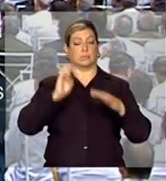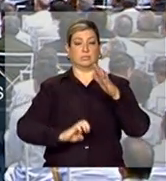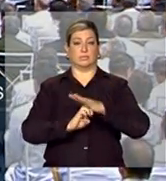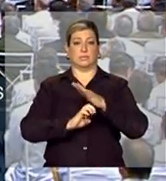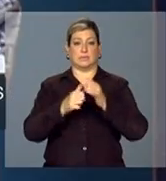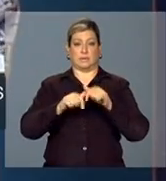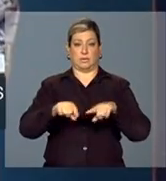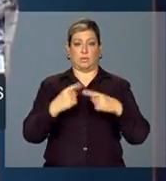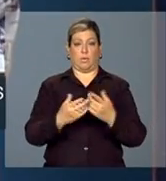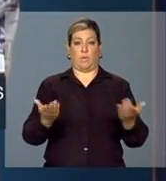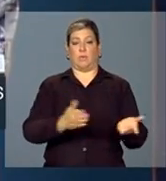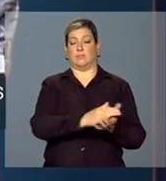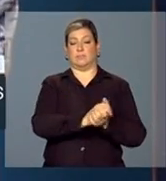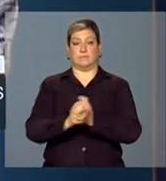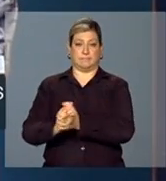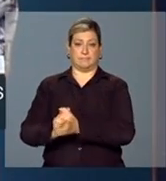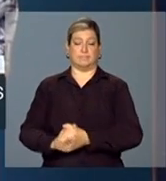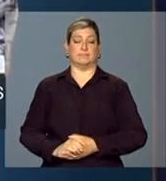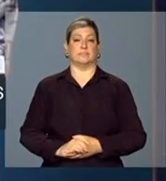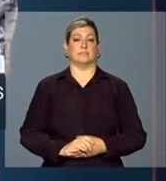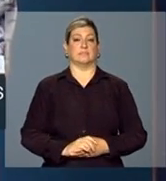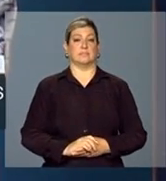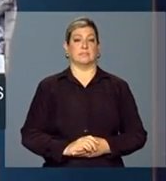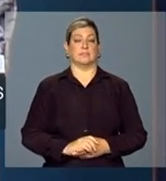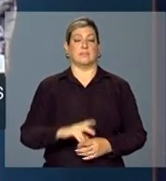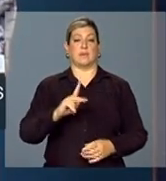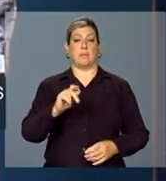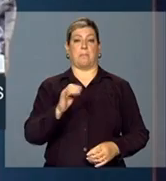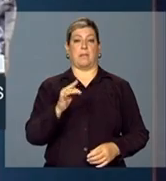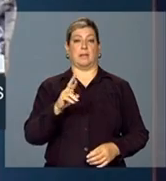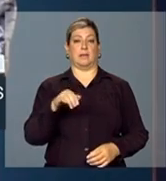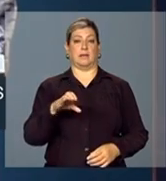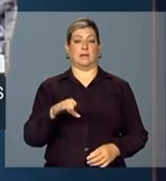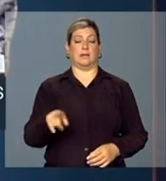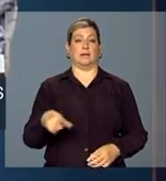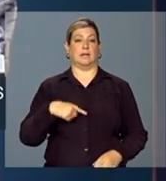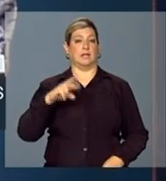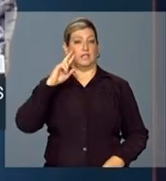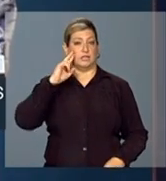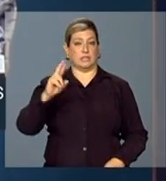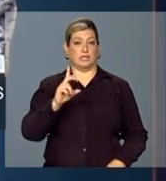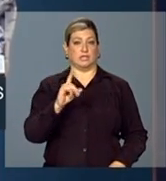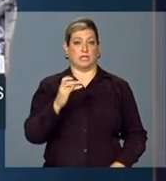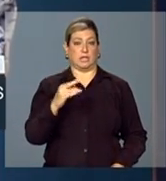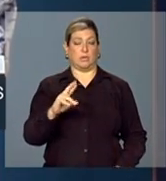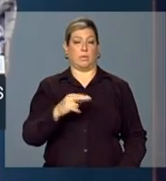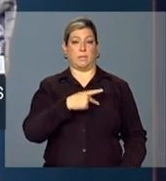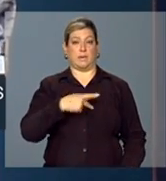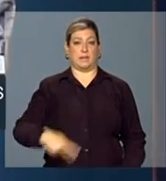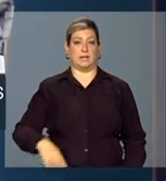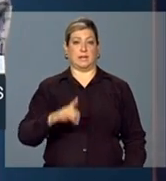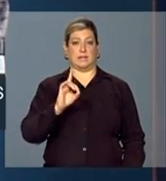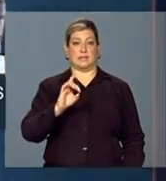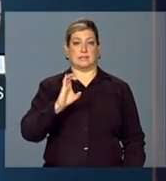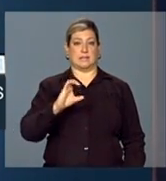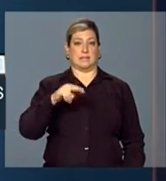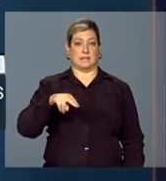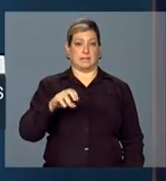aqui presentes. O senhor Patrick Boissier, diretor-presidente da